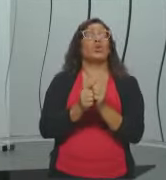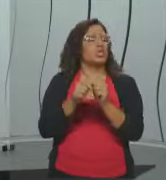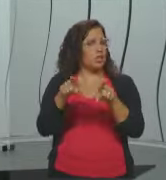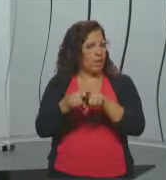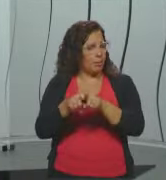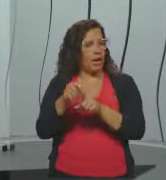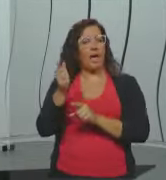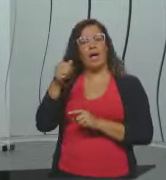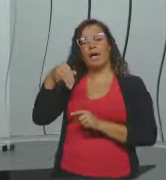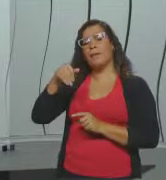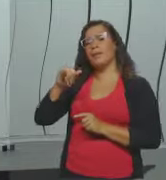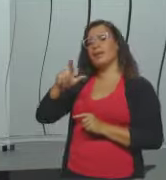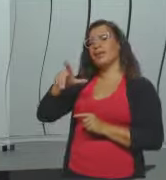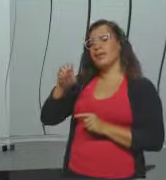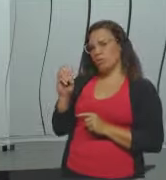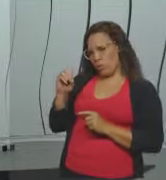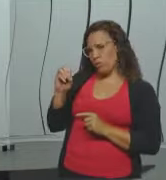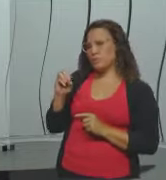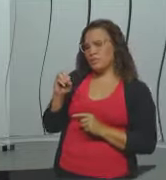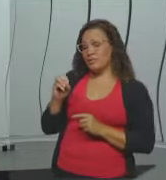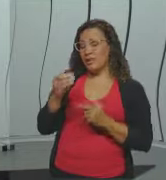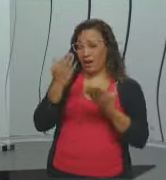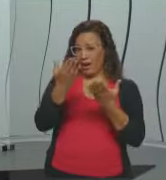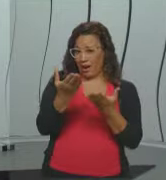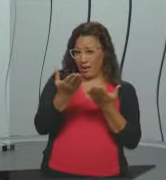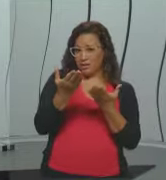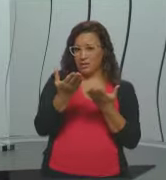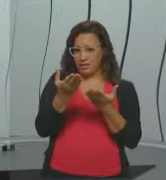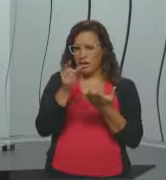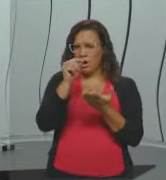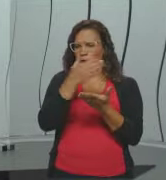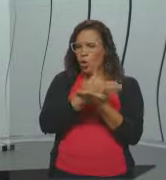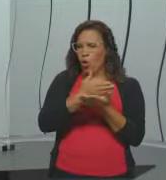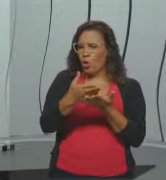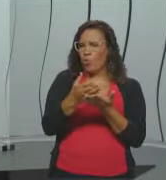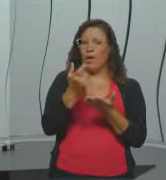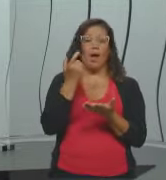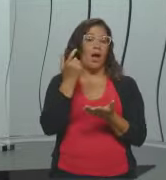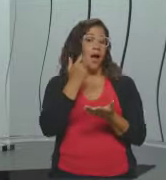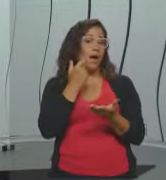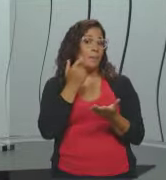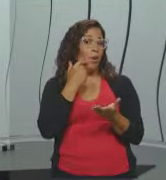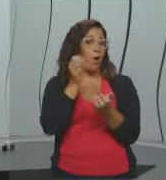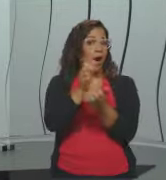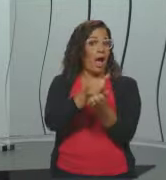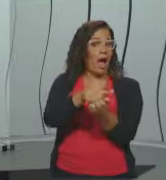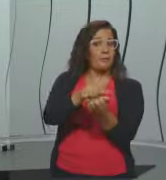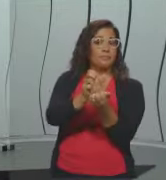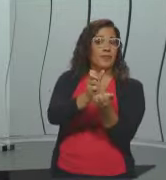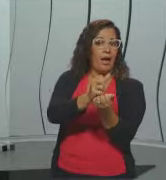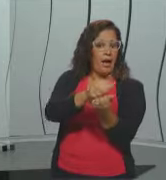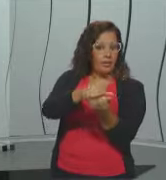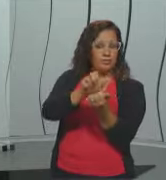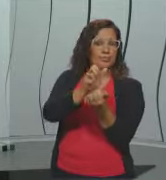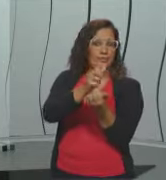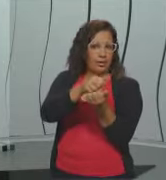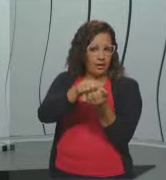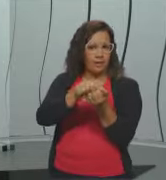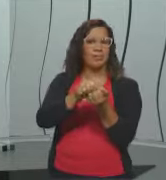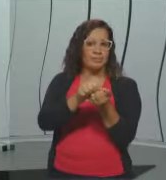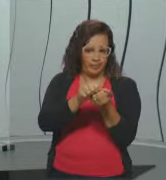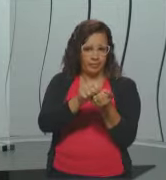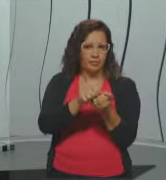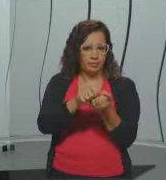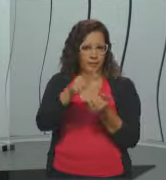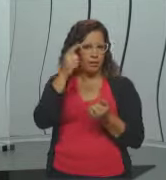de amido. Então, essa digestão começa realmente na boca, principalmente de amido, quando você pensa no